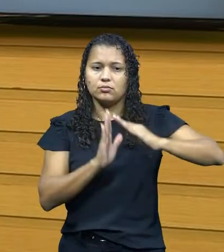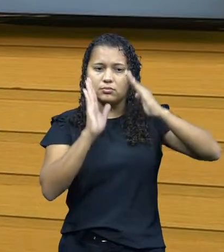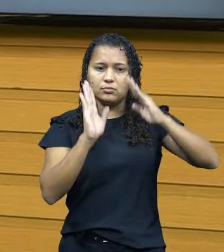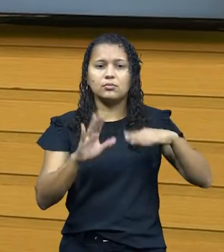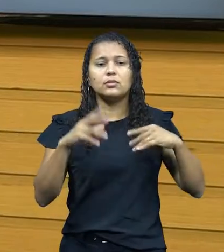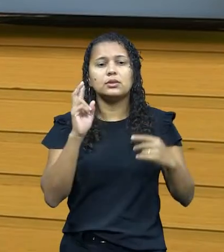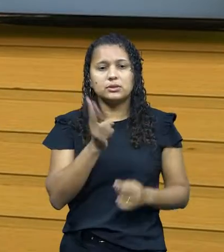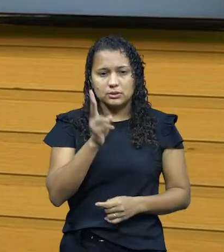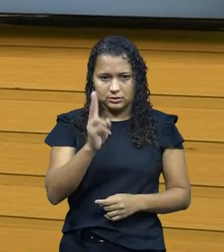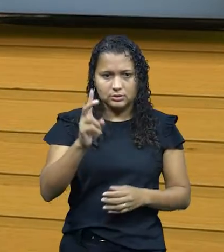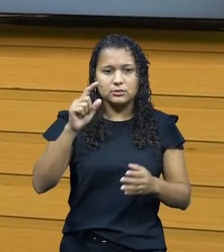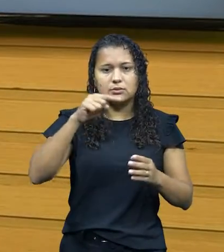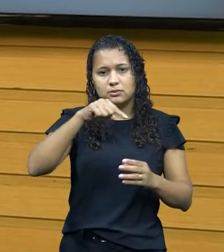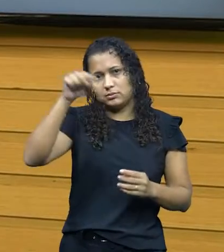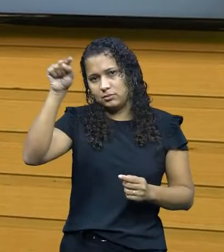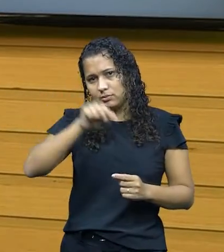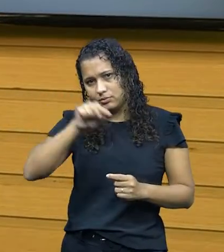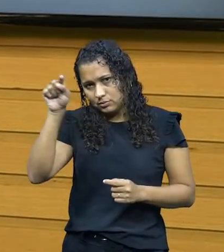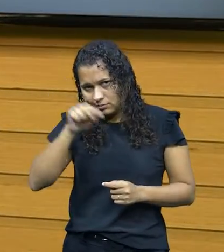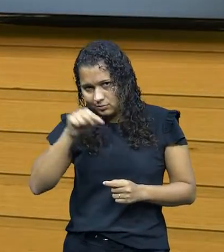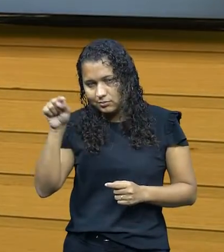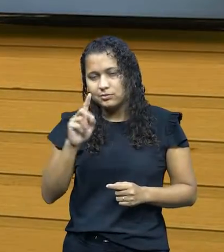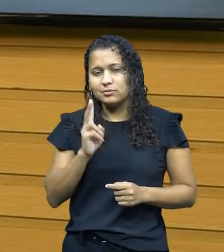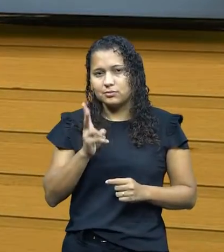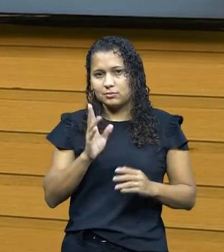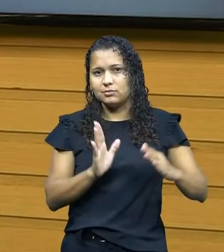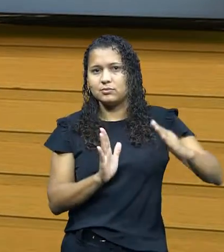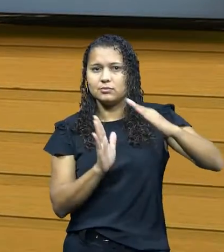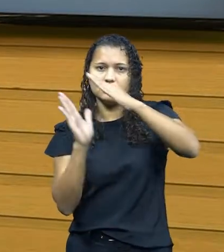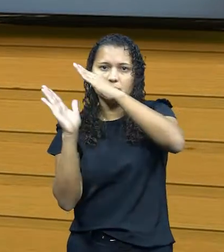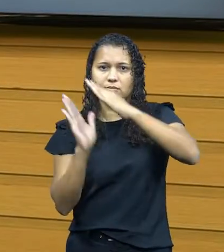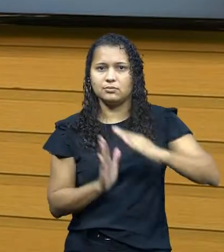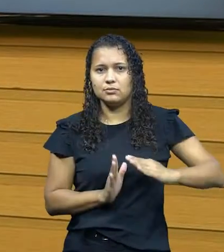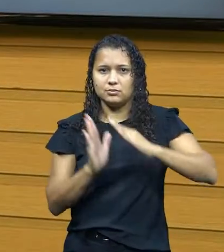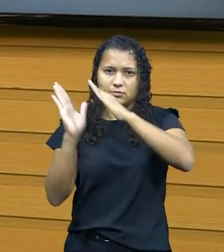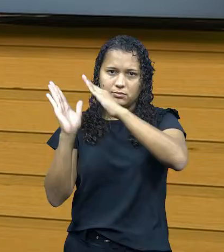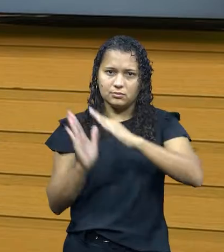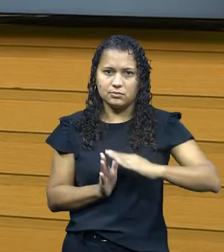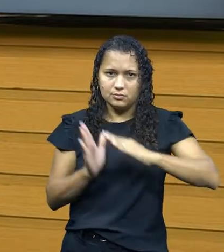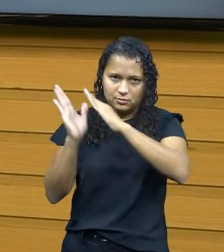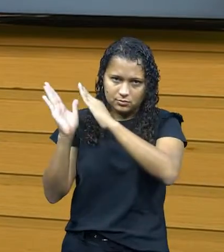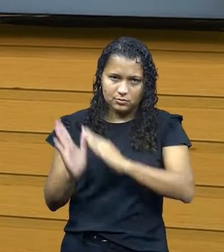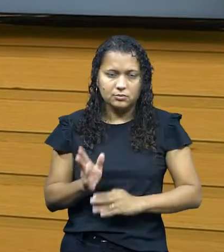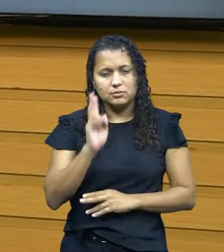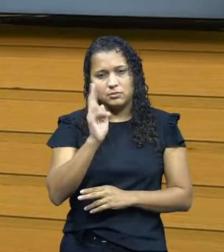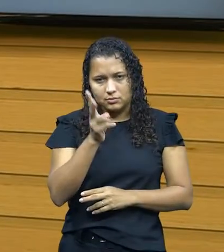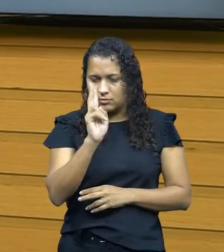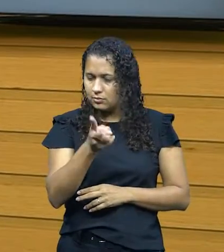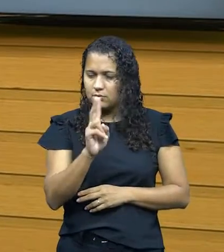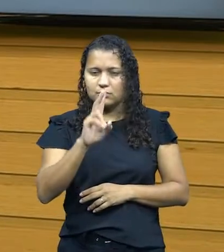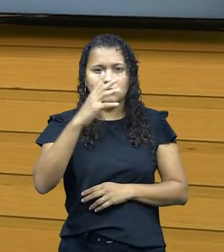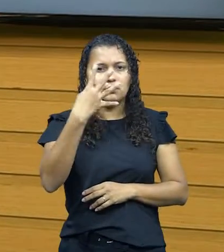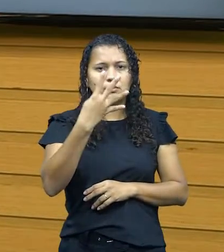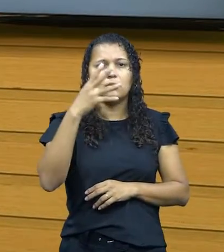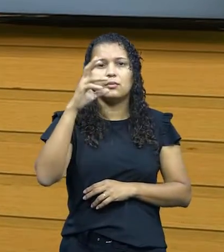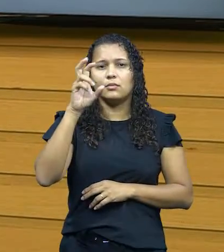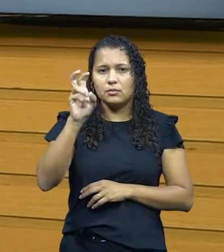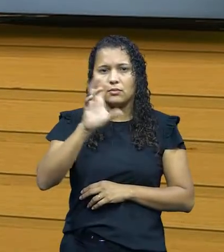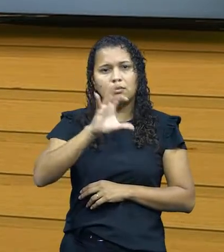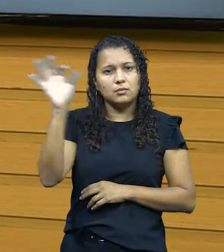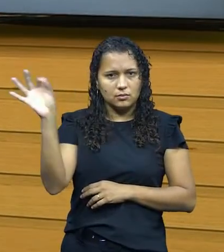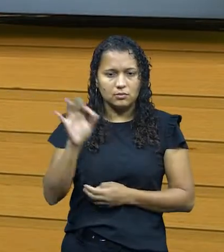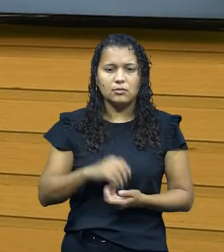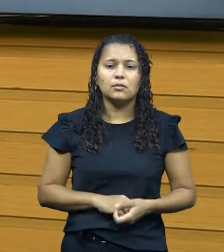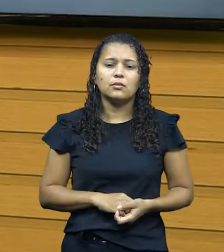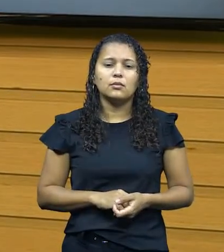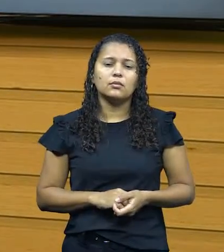de simetria. Então, elas sempre vão estar a 45 graus inclinadas em relação ao contorno daquela imagem, daquele objeto, ou